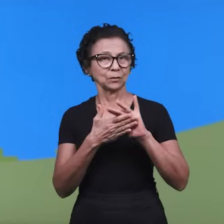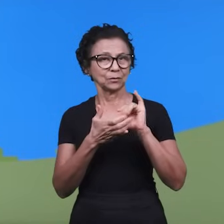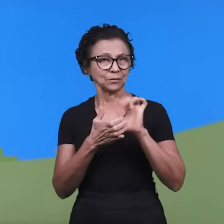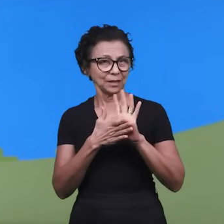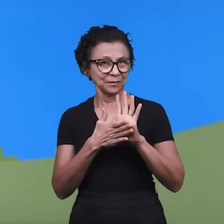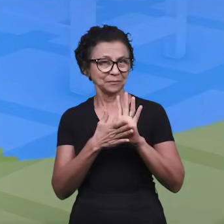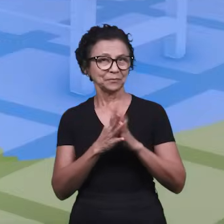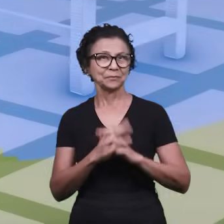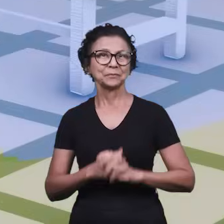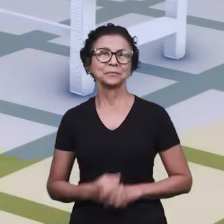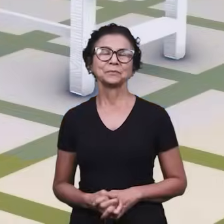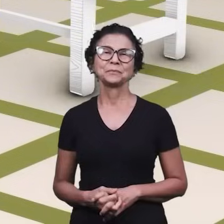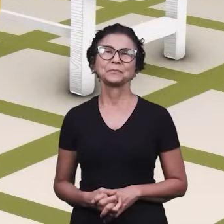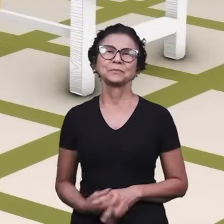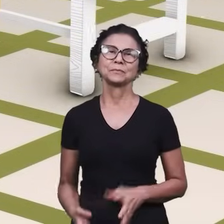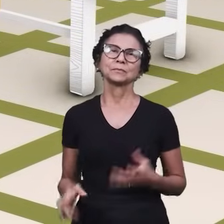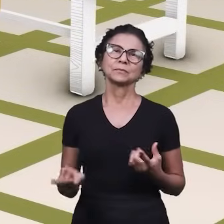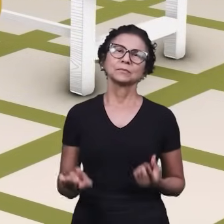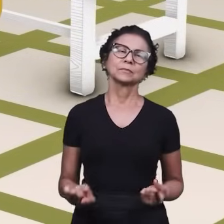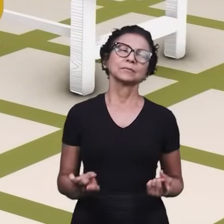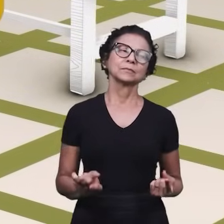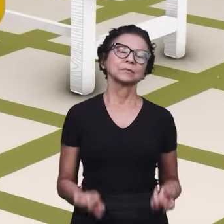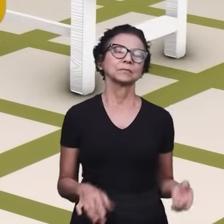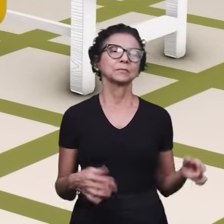Rei Vem.